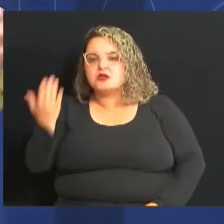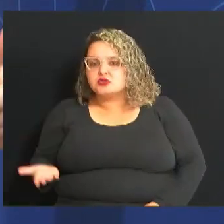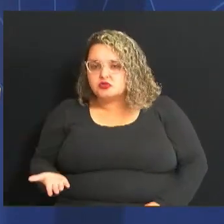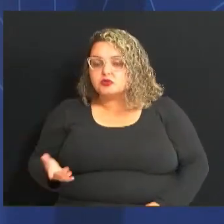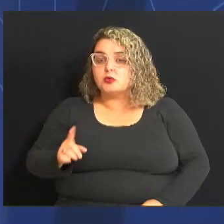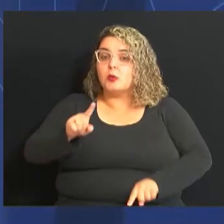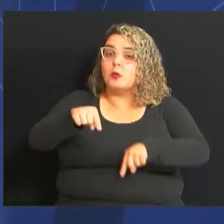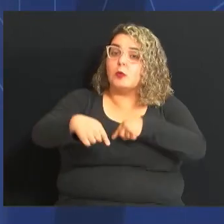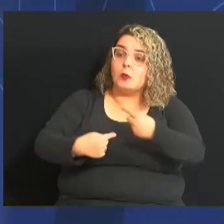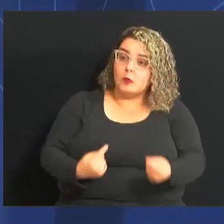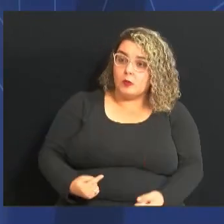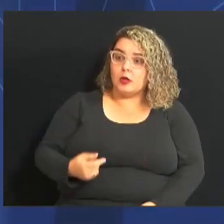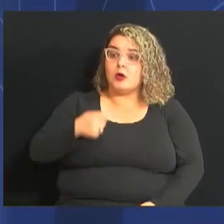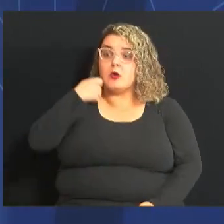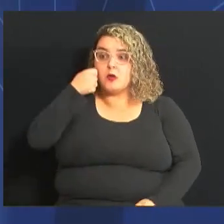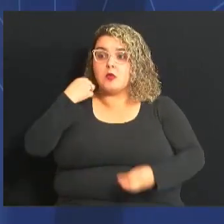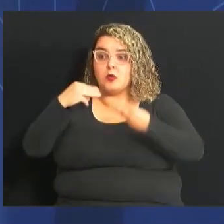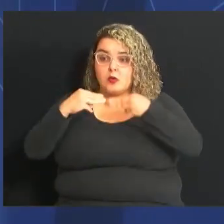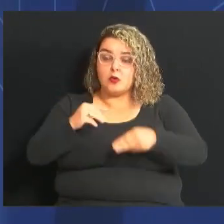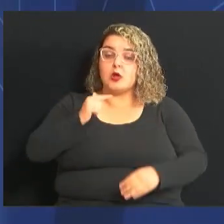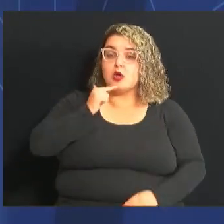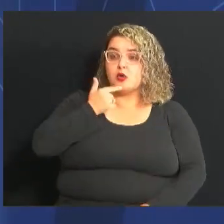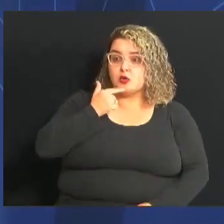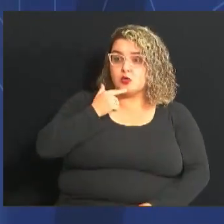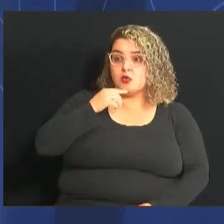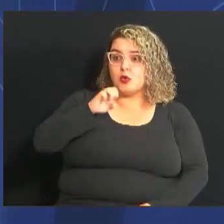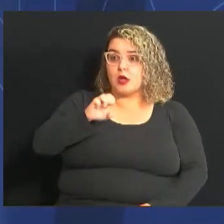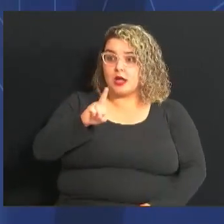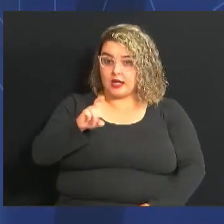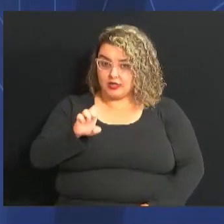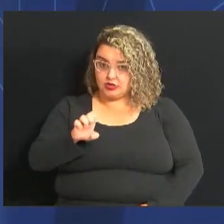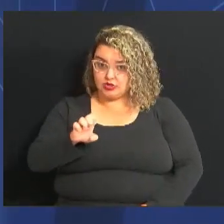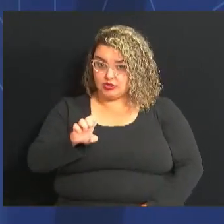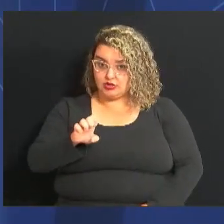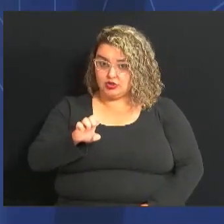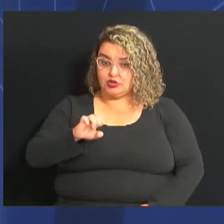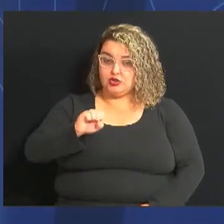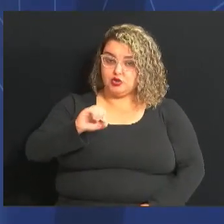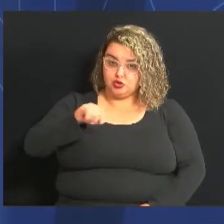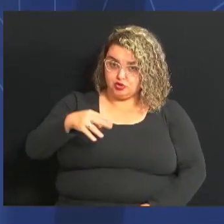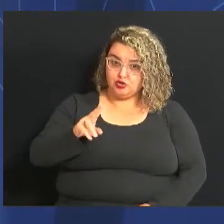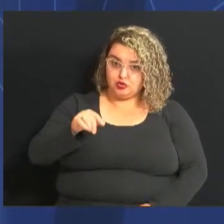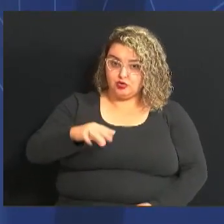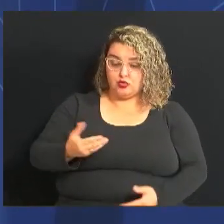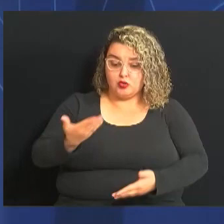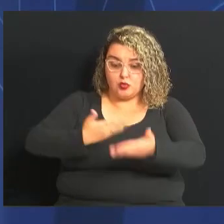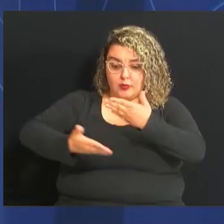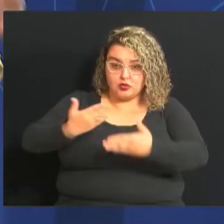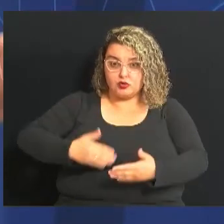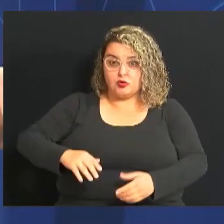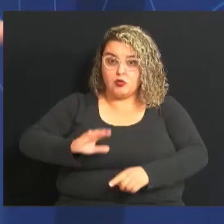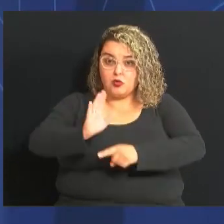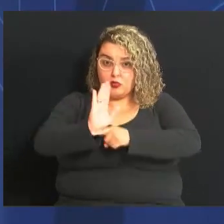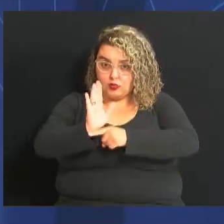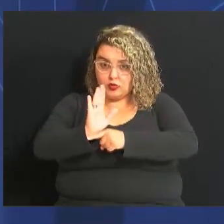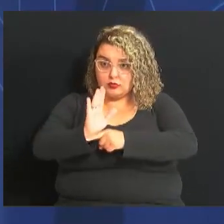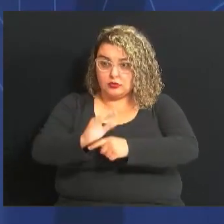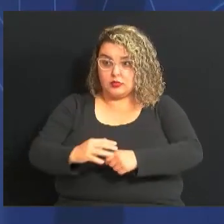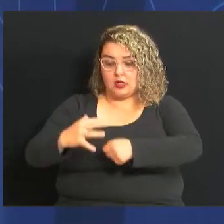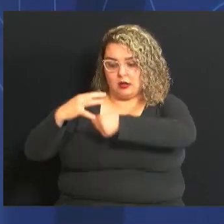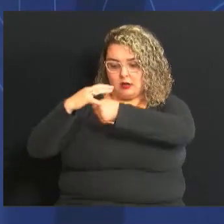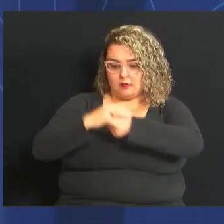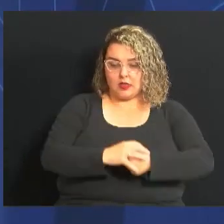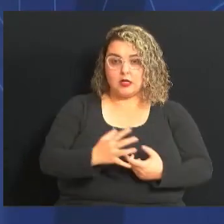com um ator, músico e humorista, o Ed Júnior, que compartilhou um vídeo em que aparece sofrendo ameaças